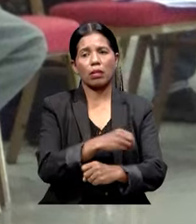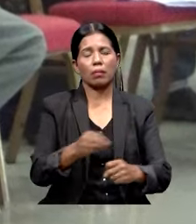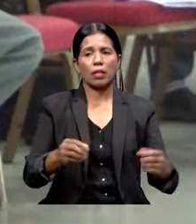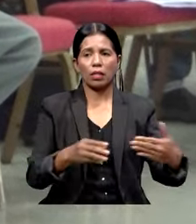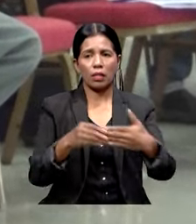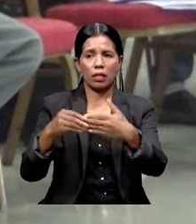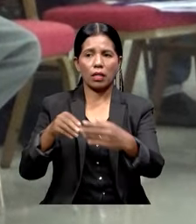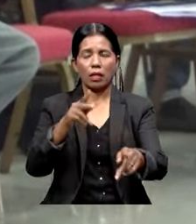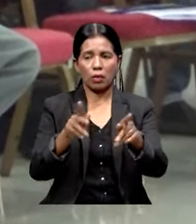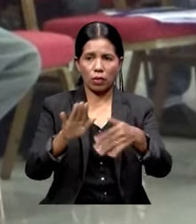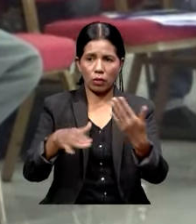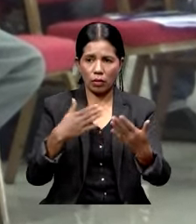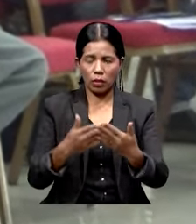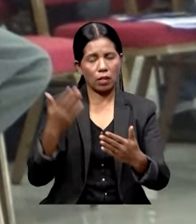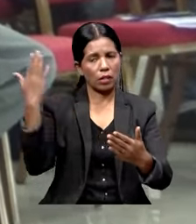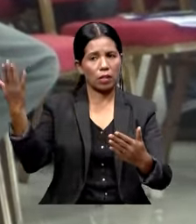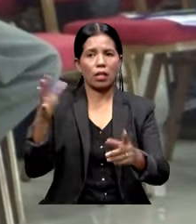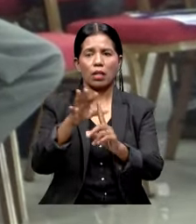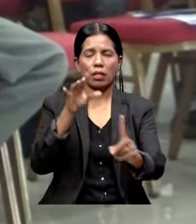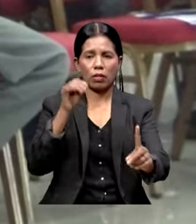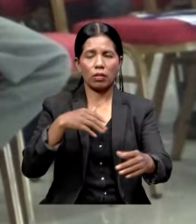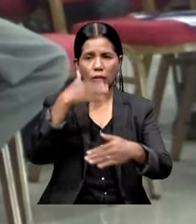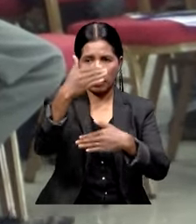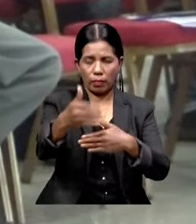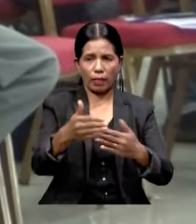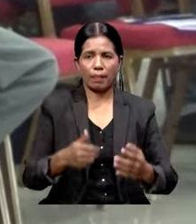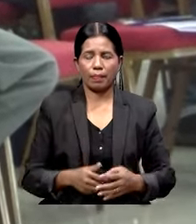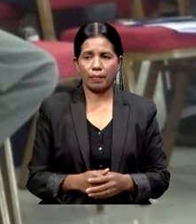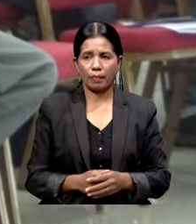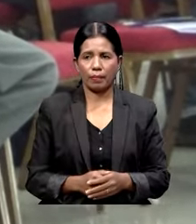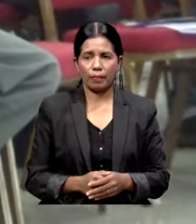organiza militante Sira iha eleição Sira tu irmãio.